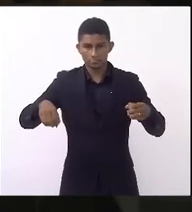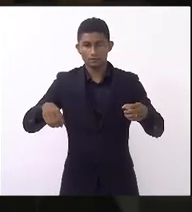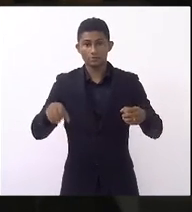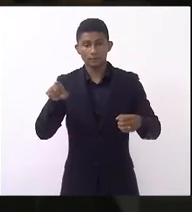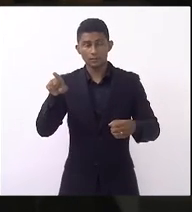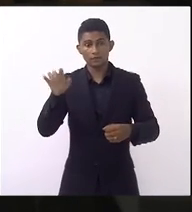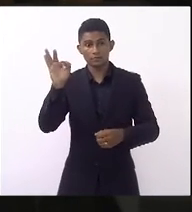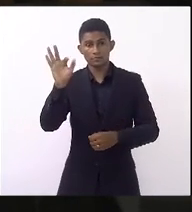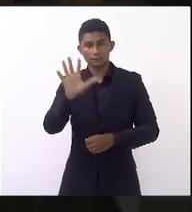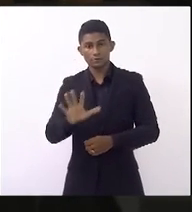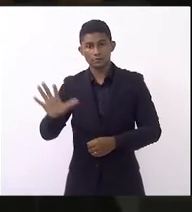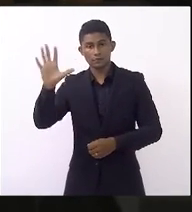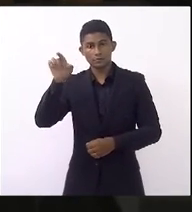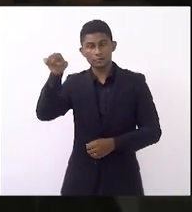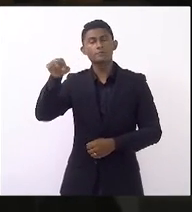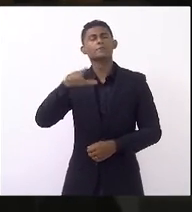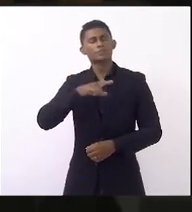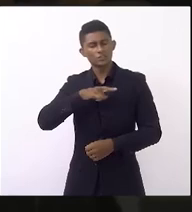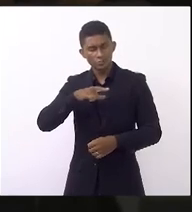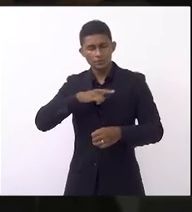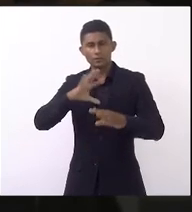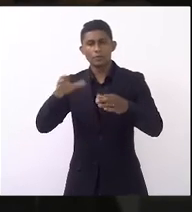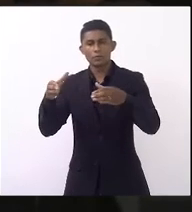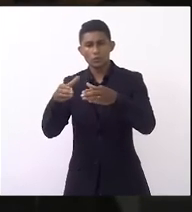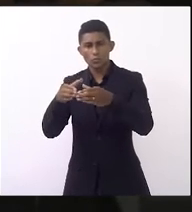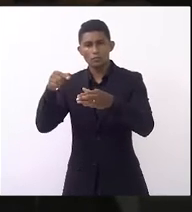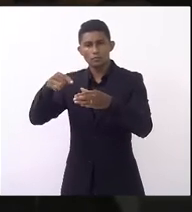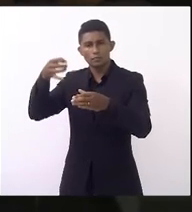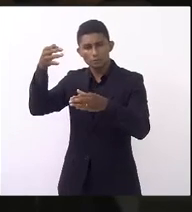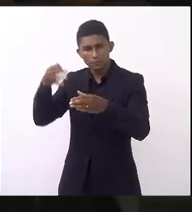tinha um órgão específico